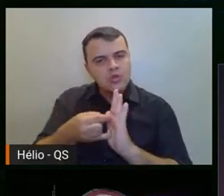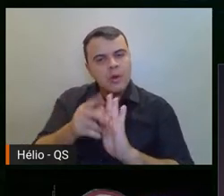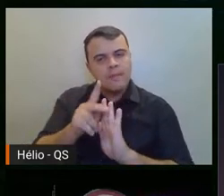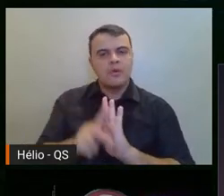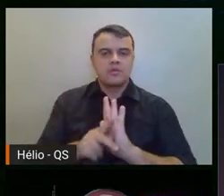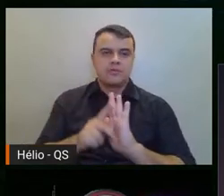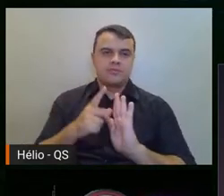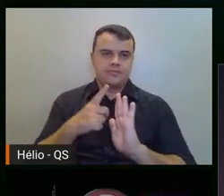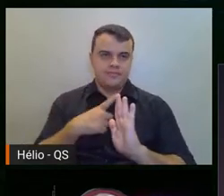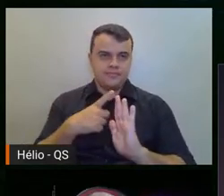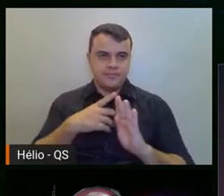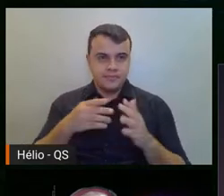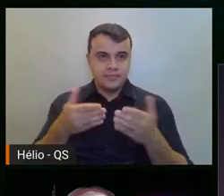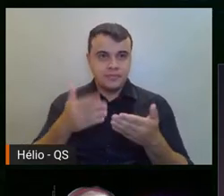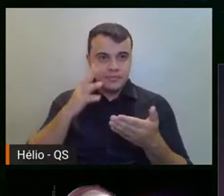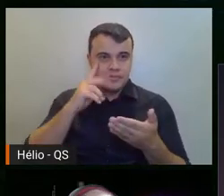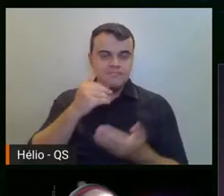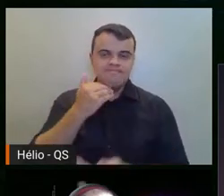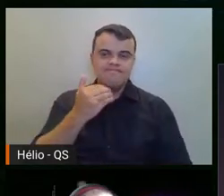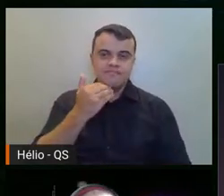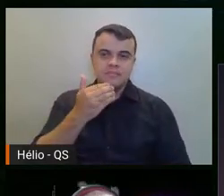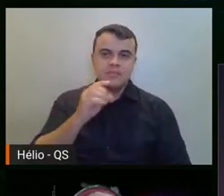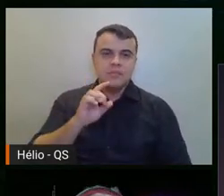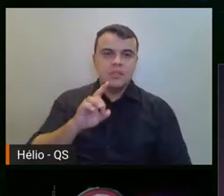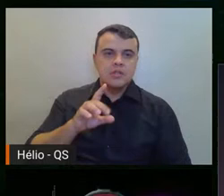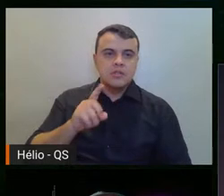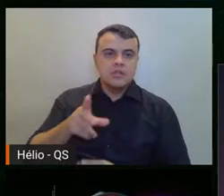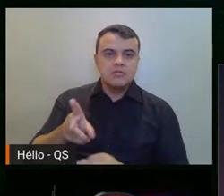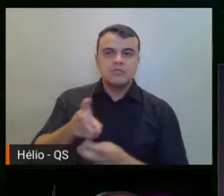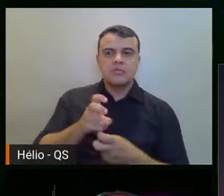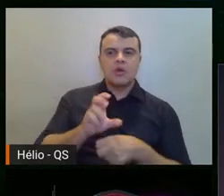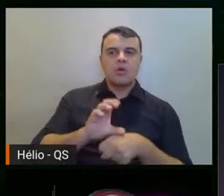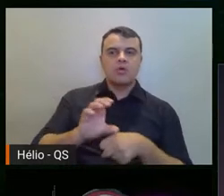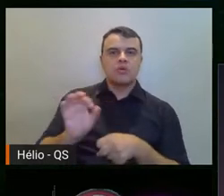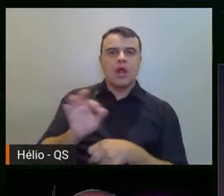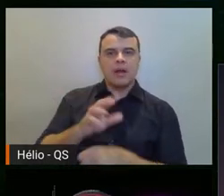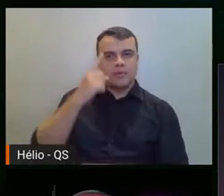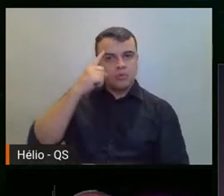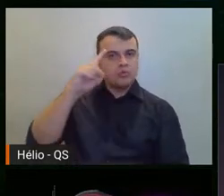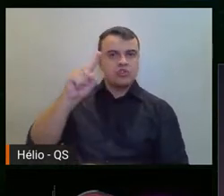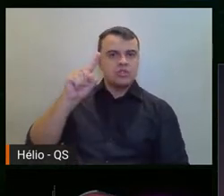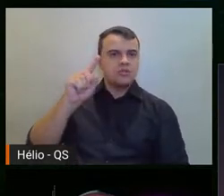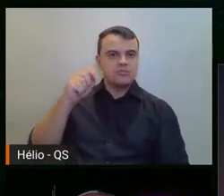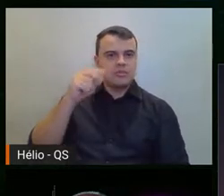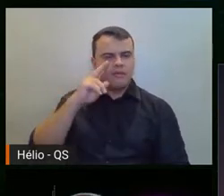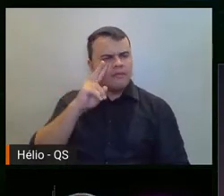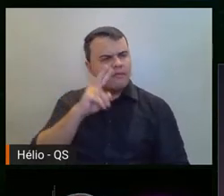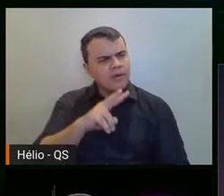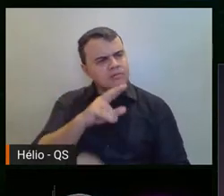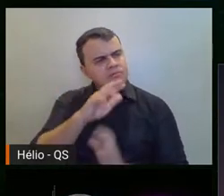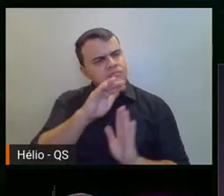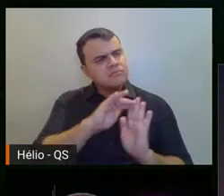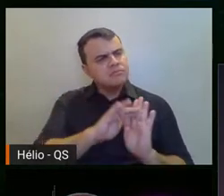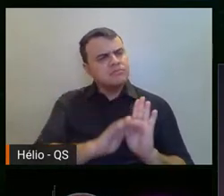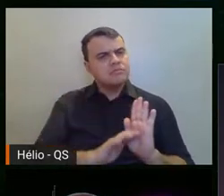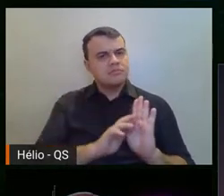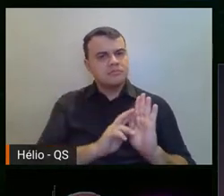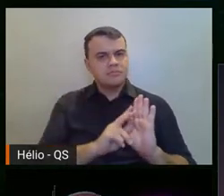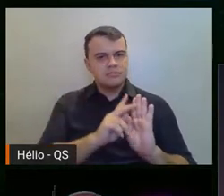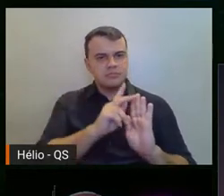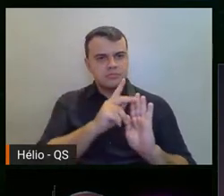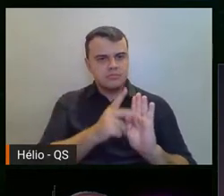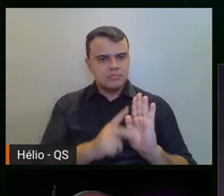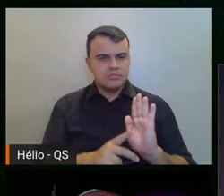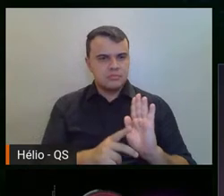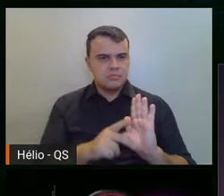vocês têm então assim não adianta nada tentar rushar o Botequim e terminar em um dia que a gente vai ver lá no no histórico e o ranking